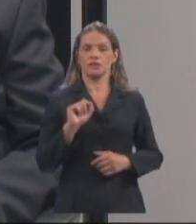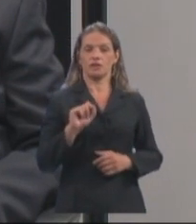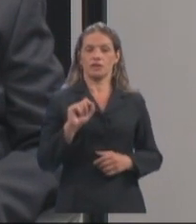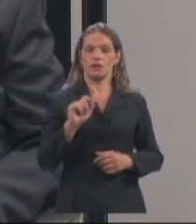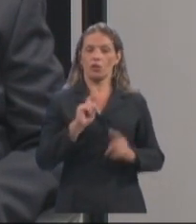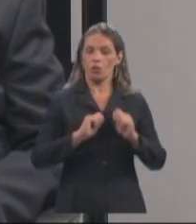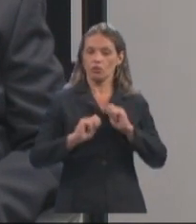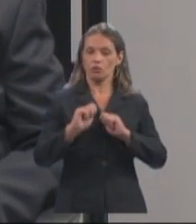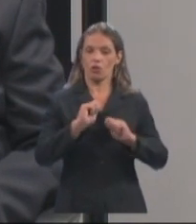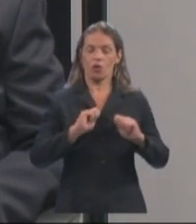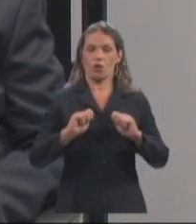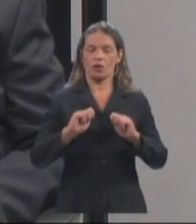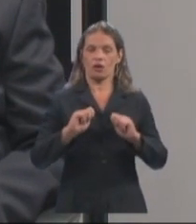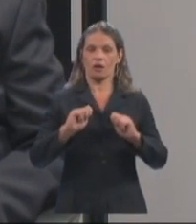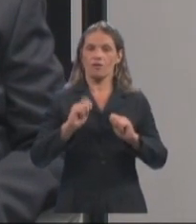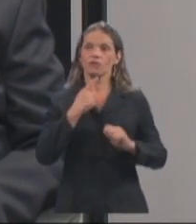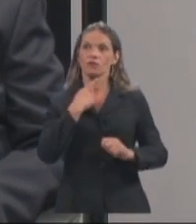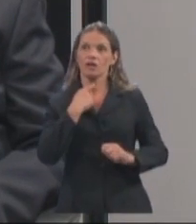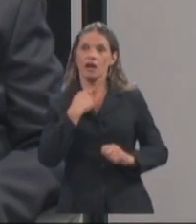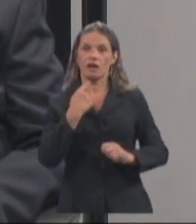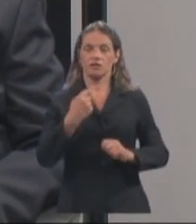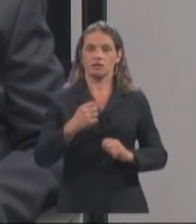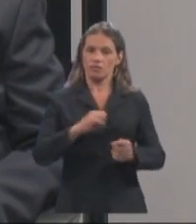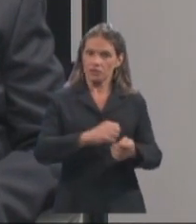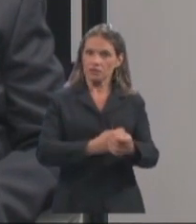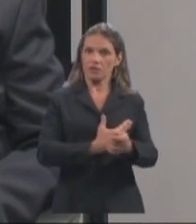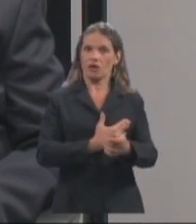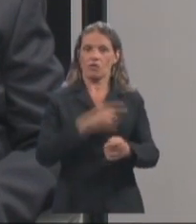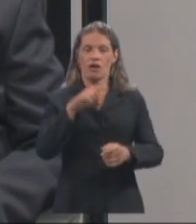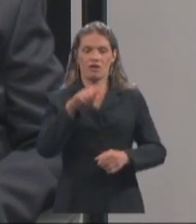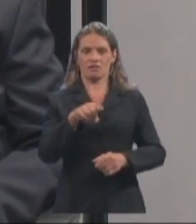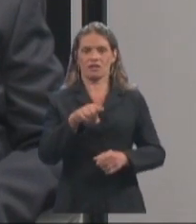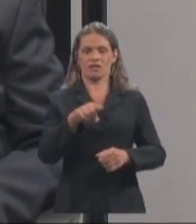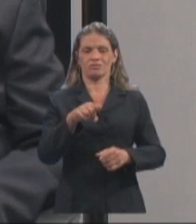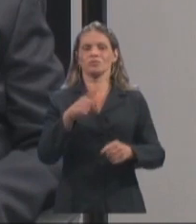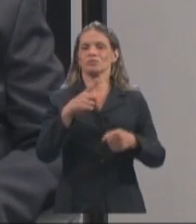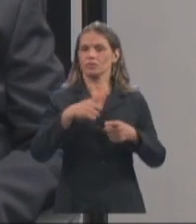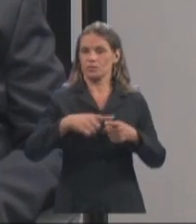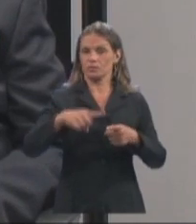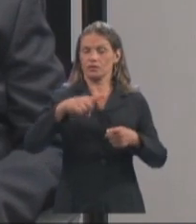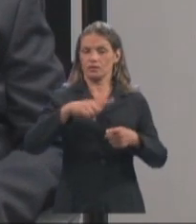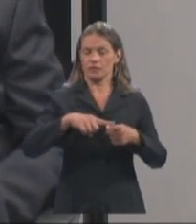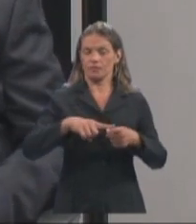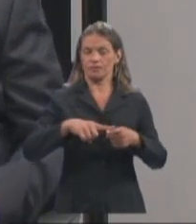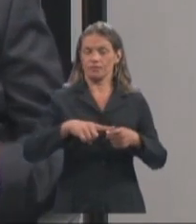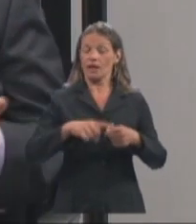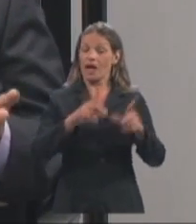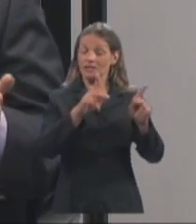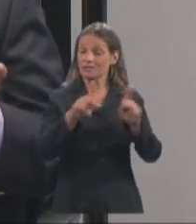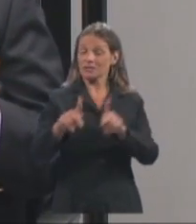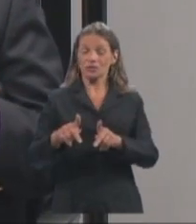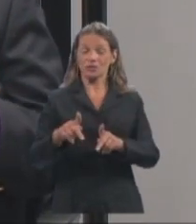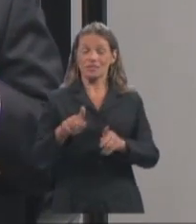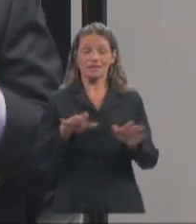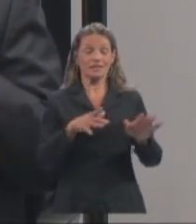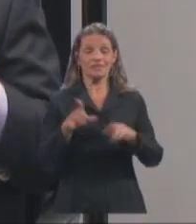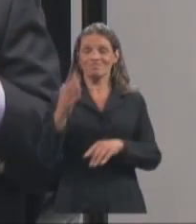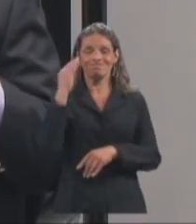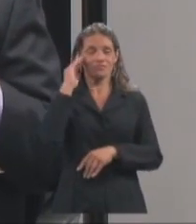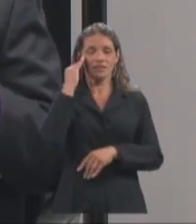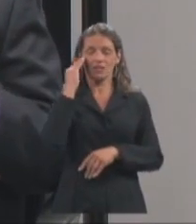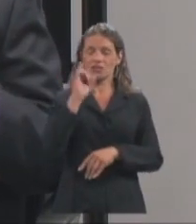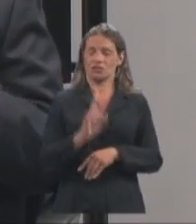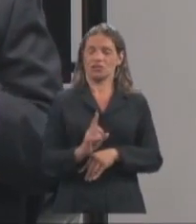aidade a vontade ela fica deteriorada as pessoas às vezes não entendem bem como é que